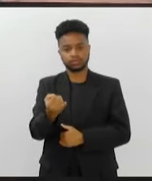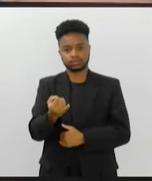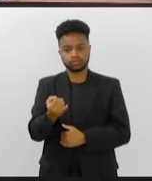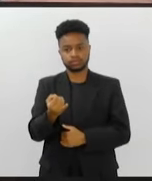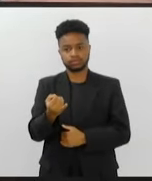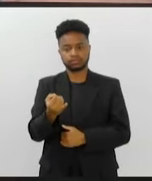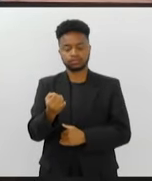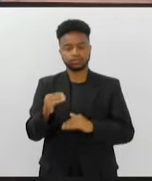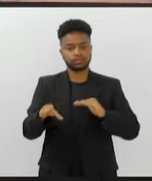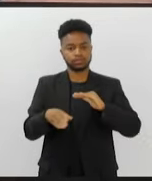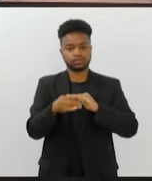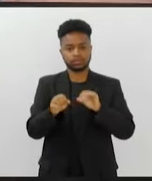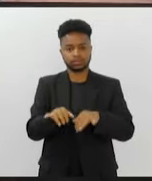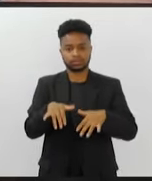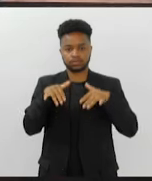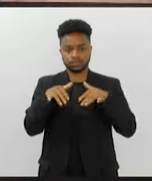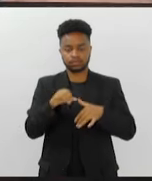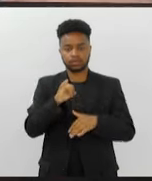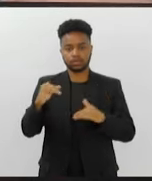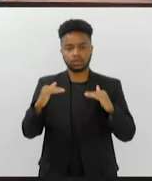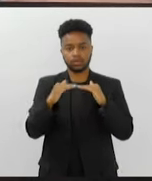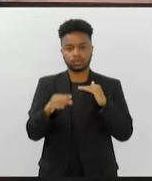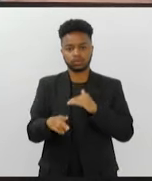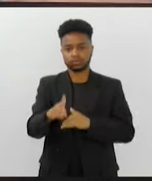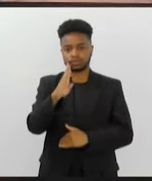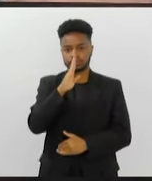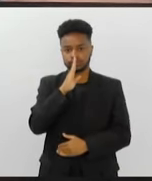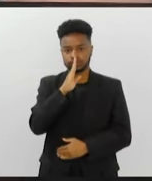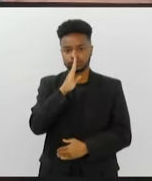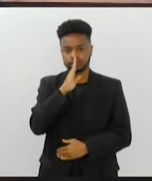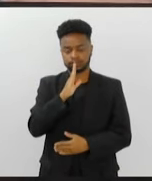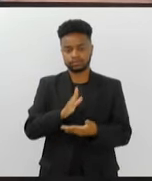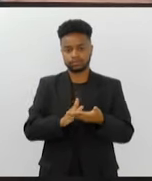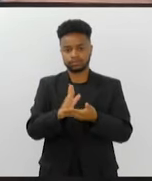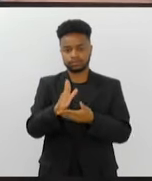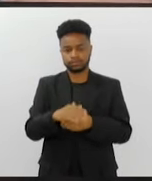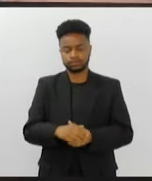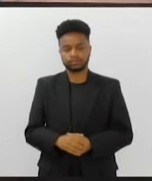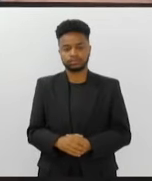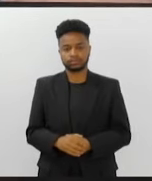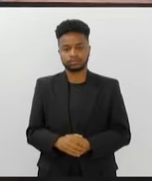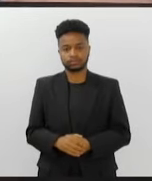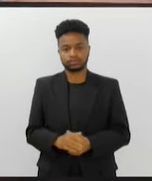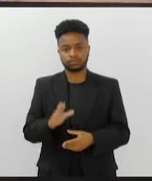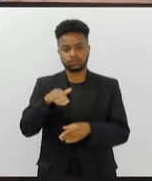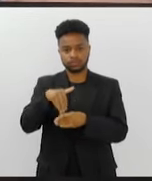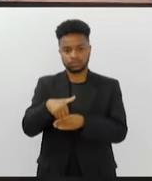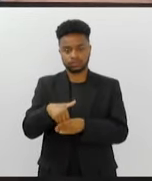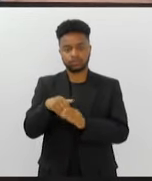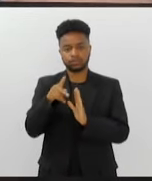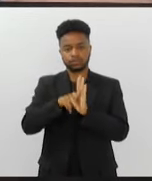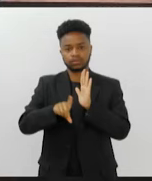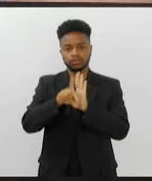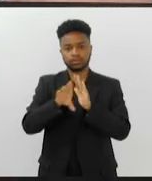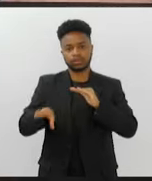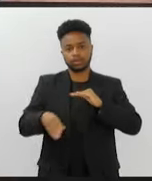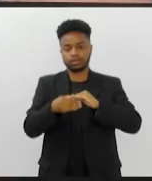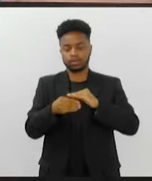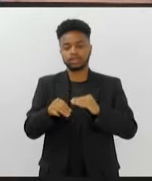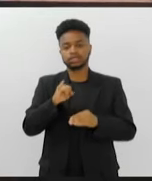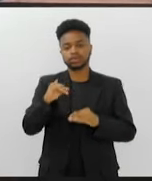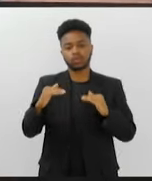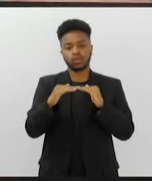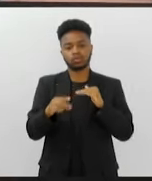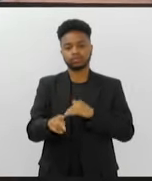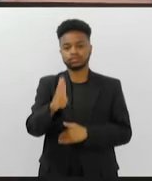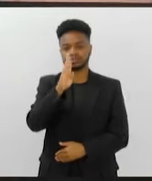Justiça, as emendas de plenário. Senhores que aprovam, permaneçam como estão. Aprovado. Em votação, o projeto assim emendado. Senhores que aprovam,